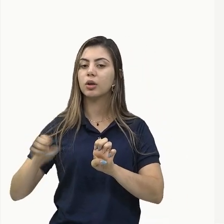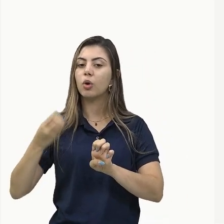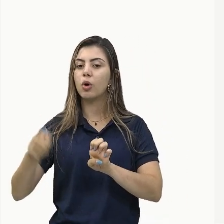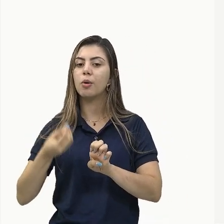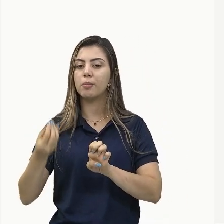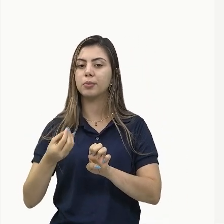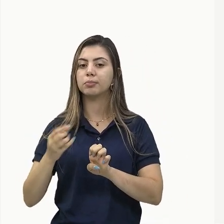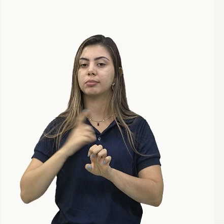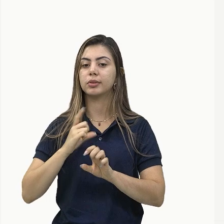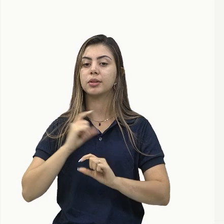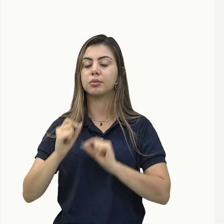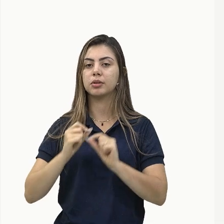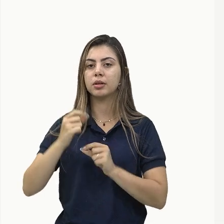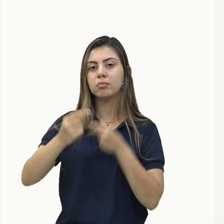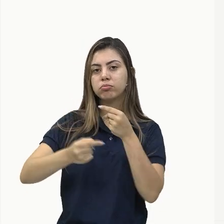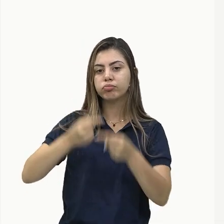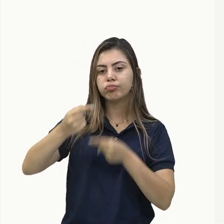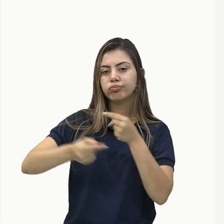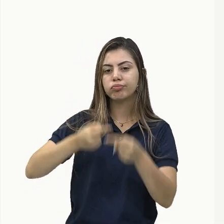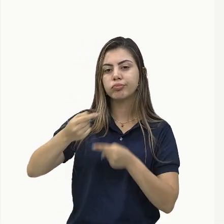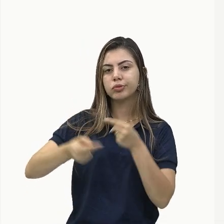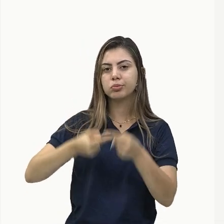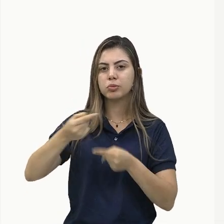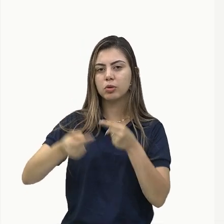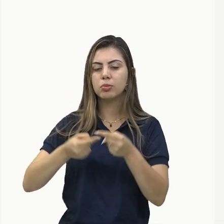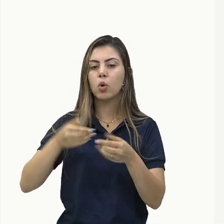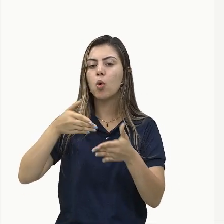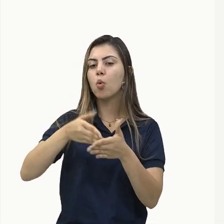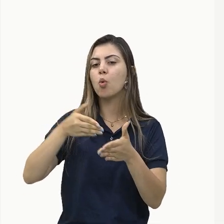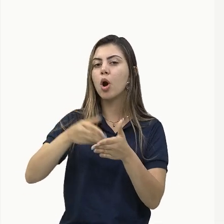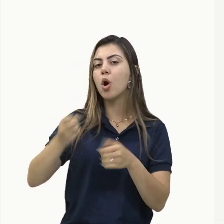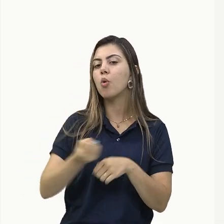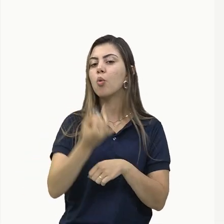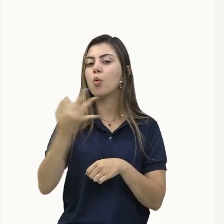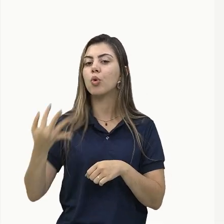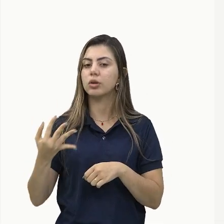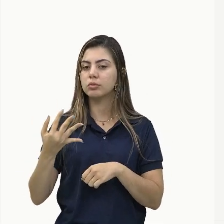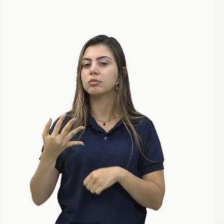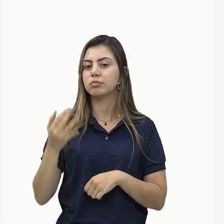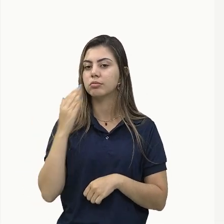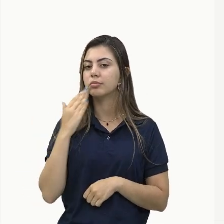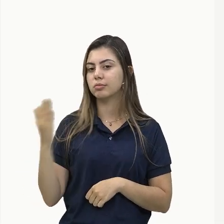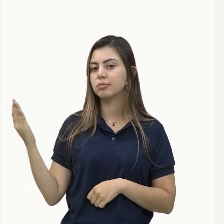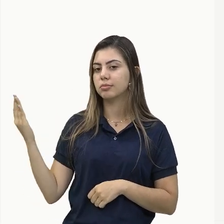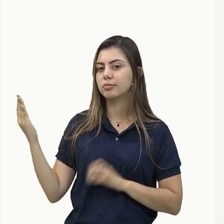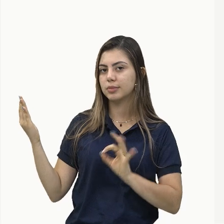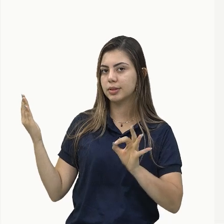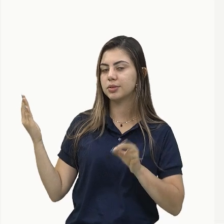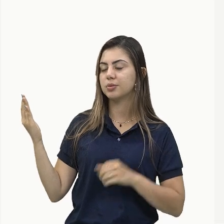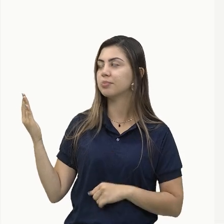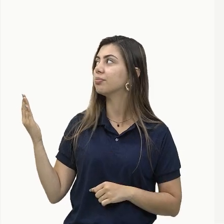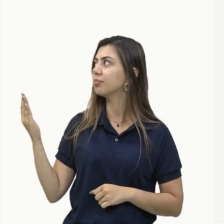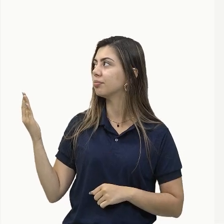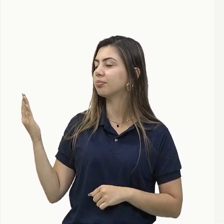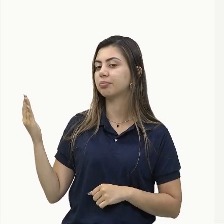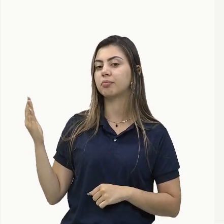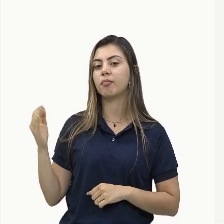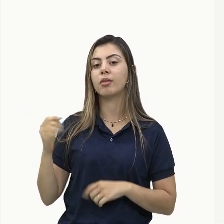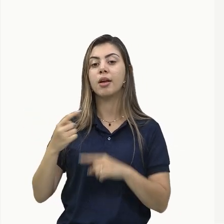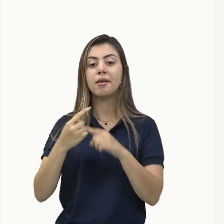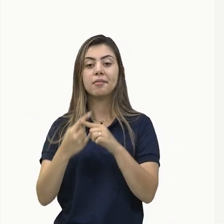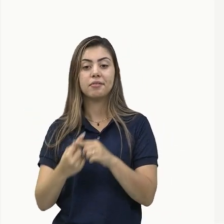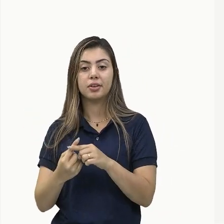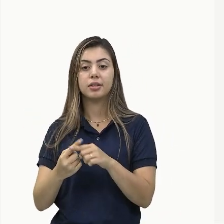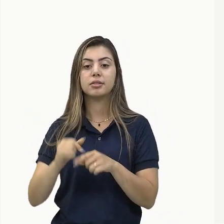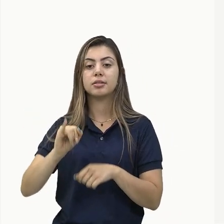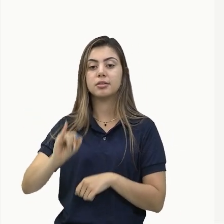a resistência equivalente do circuito, né, essa resistência equivalente, pela intensidade da